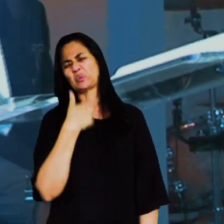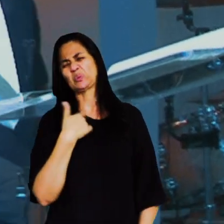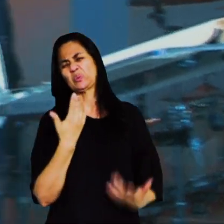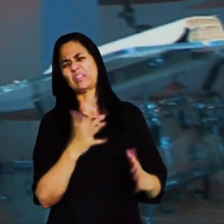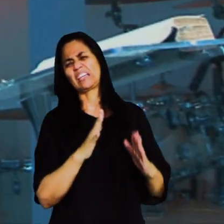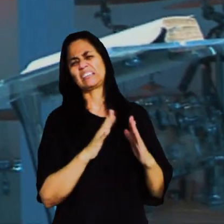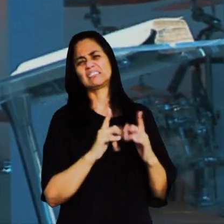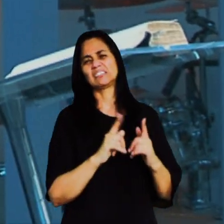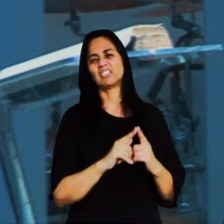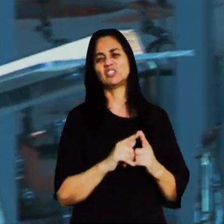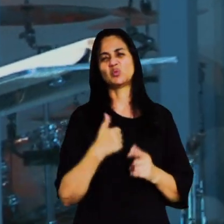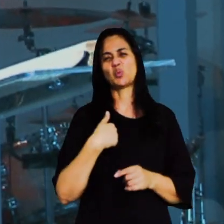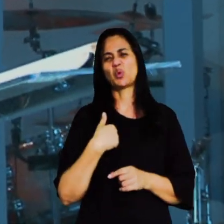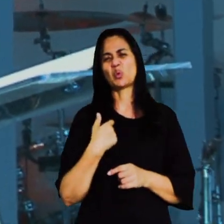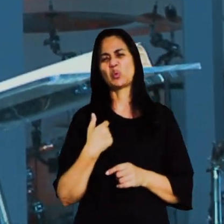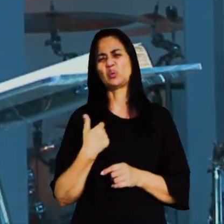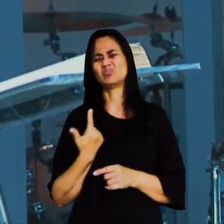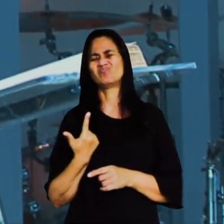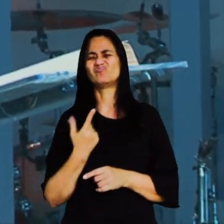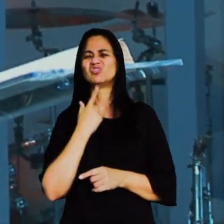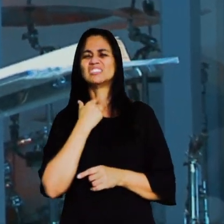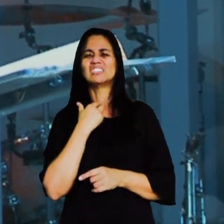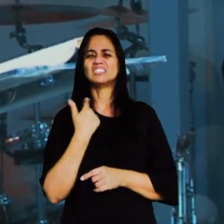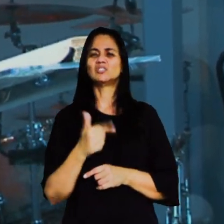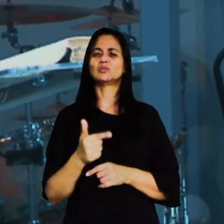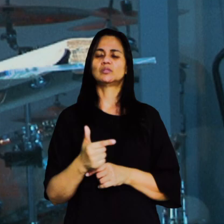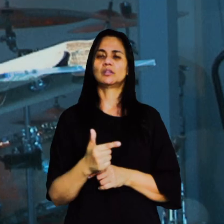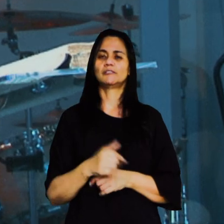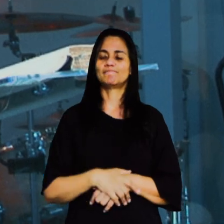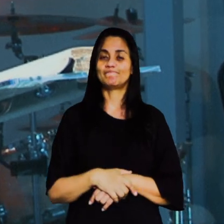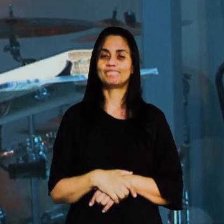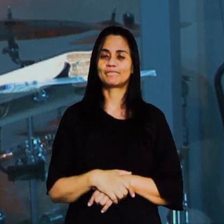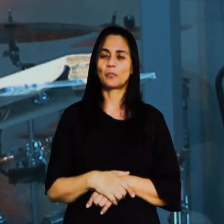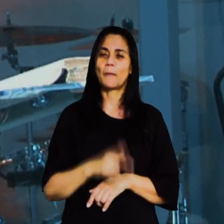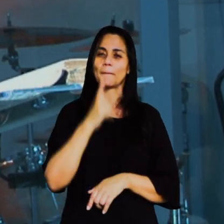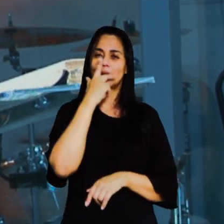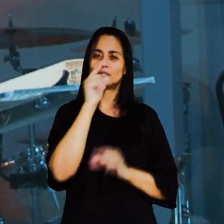só uma desculpa que é real. Eu esfriei.